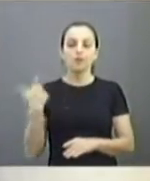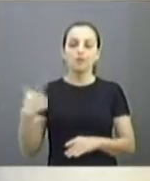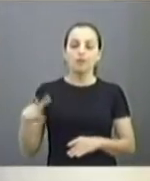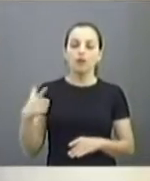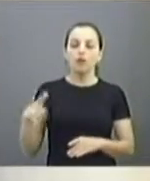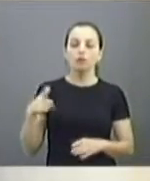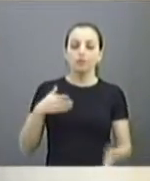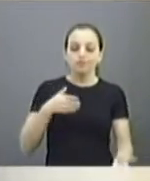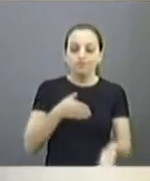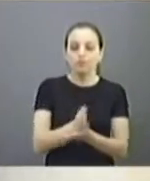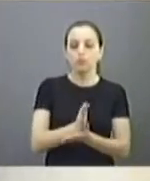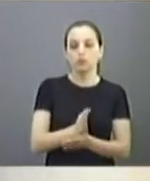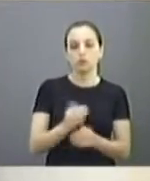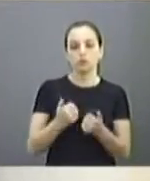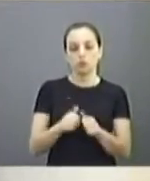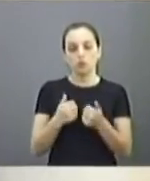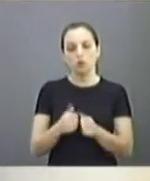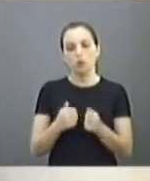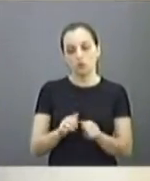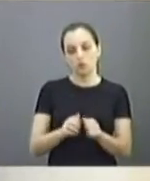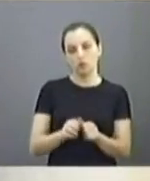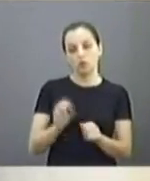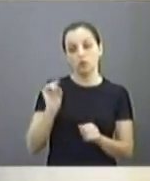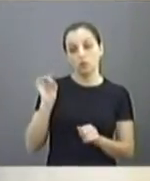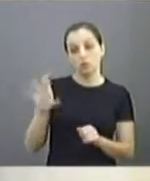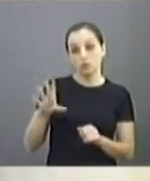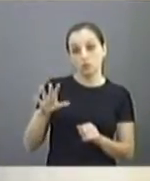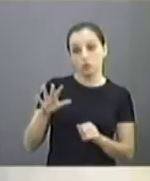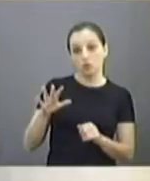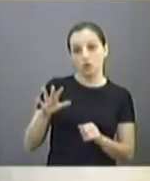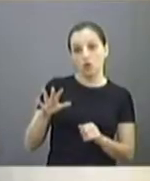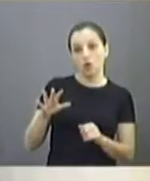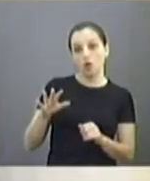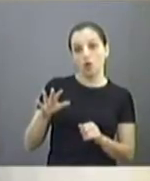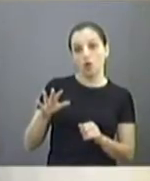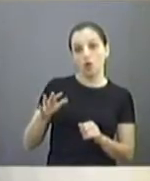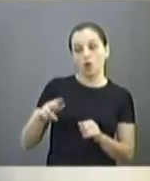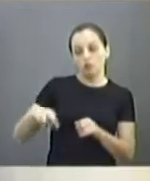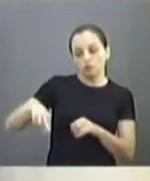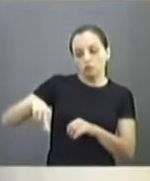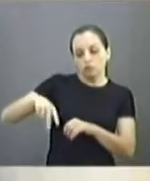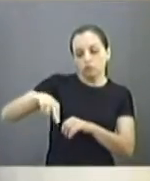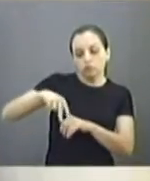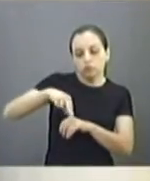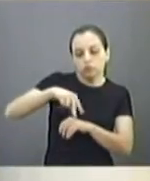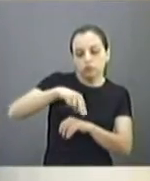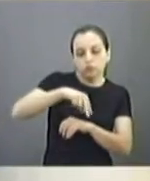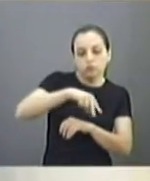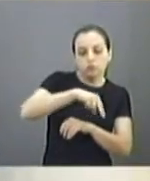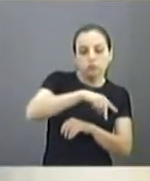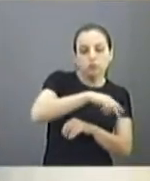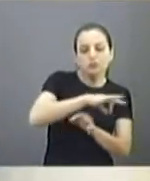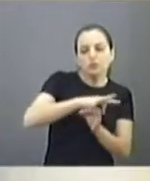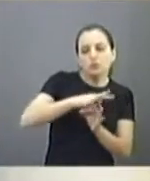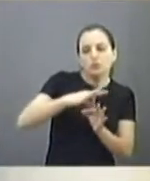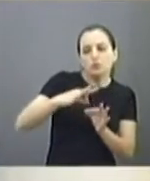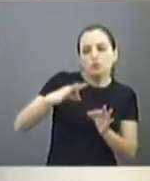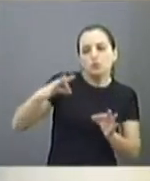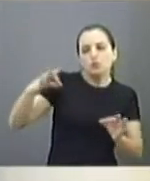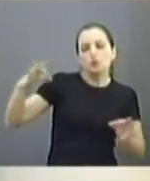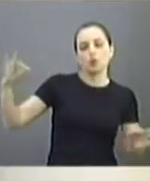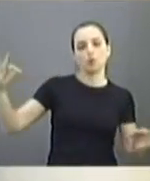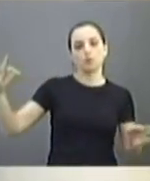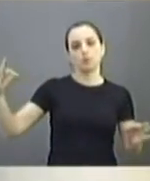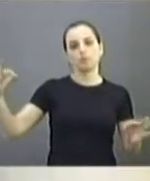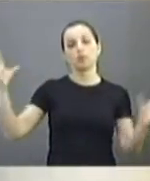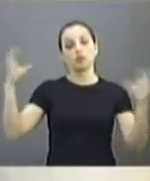após um longo percurso a pé, com crianças no colo. Se chover, fica muito complicado. Então,